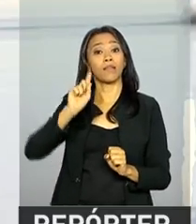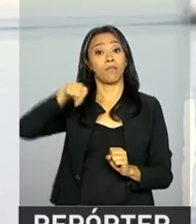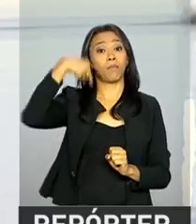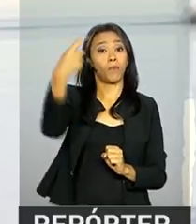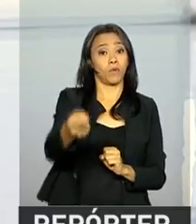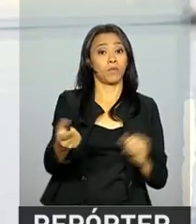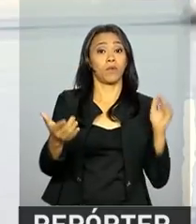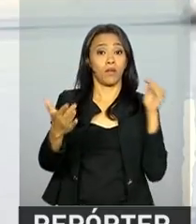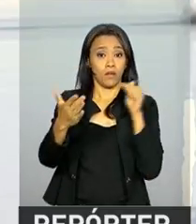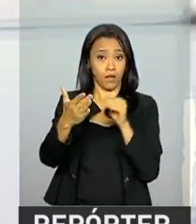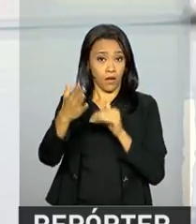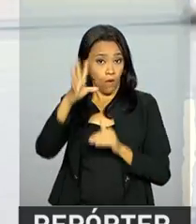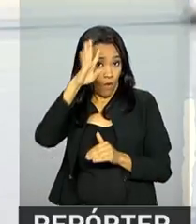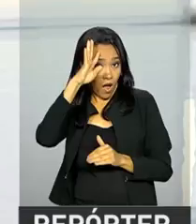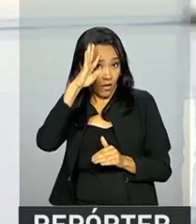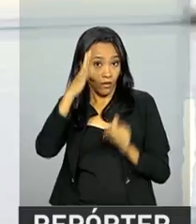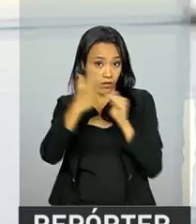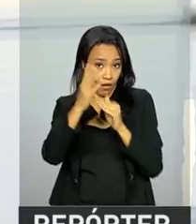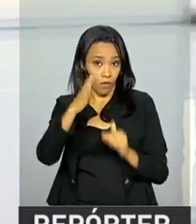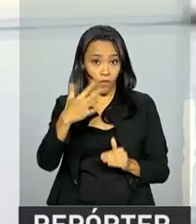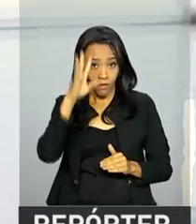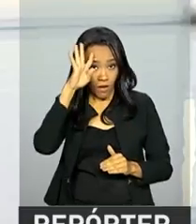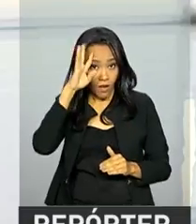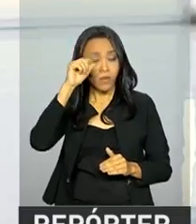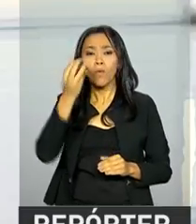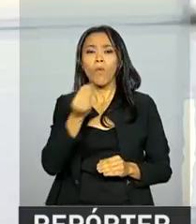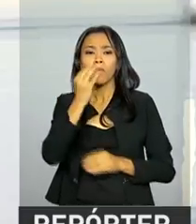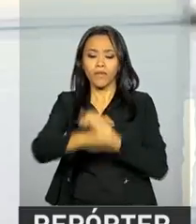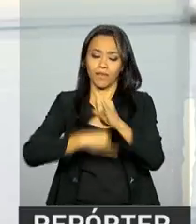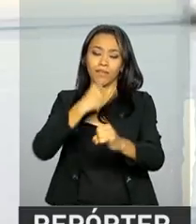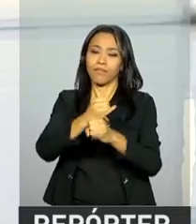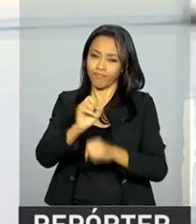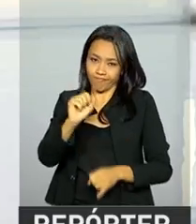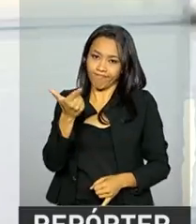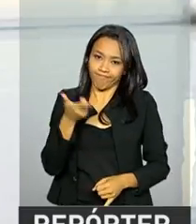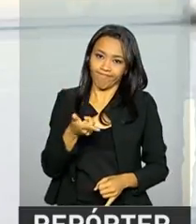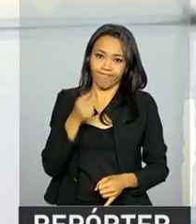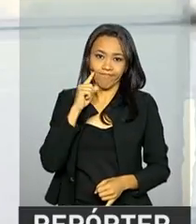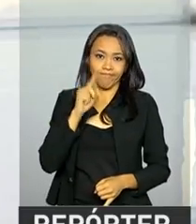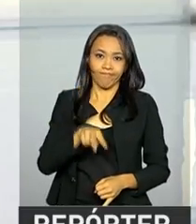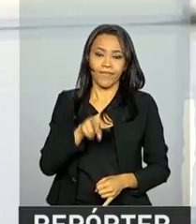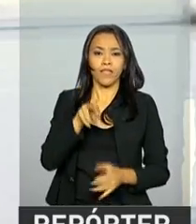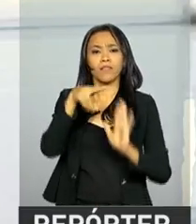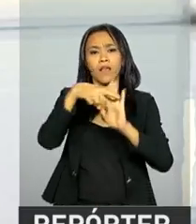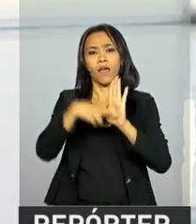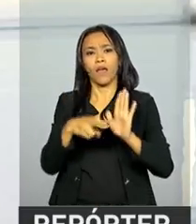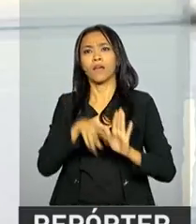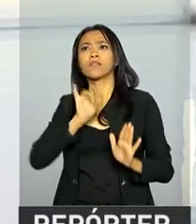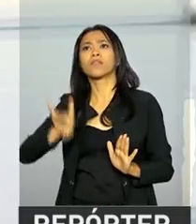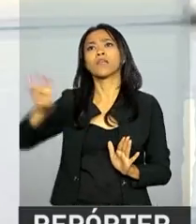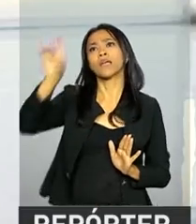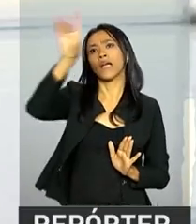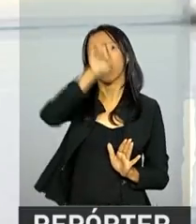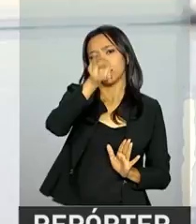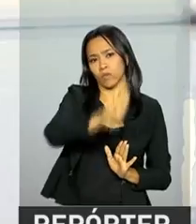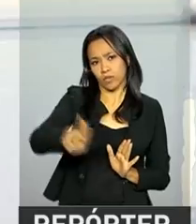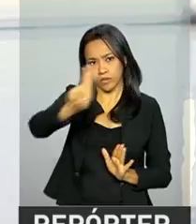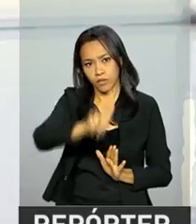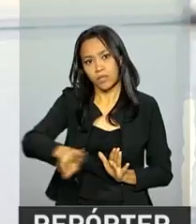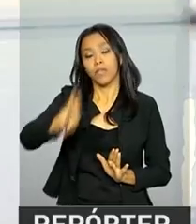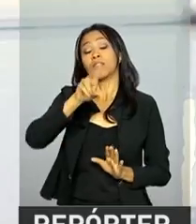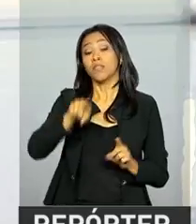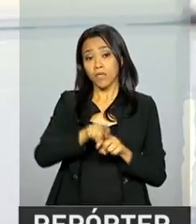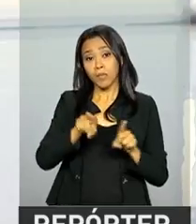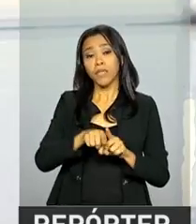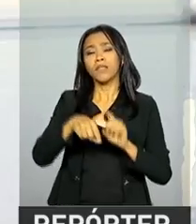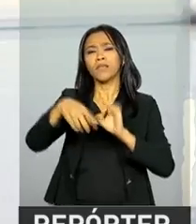quarta-feira isso também pela internet Eh claro levando a critério das instituições e também conforme as instruções no